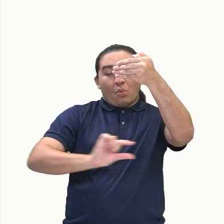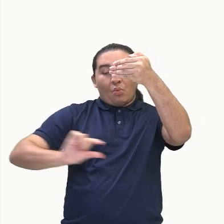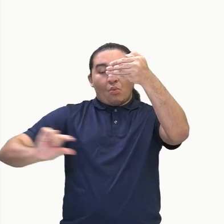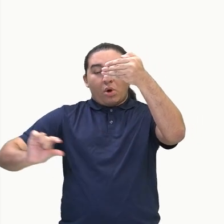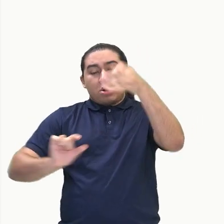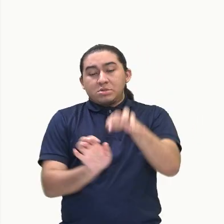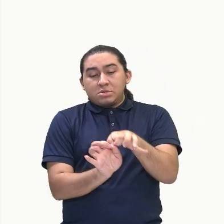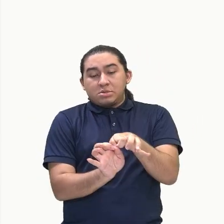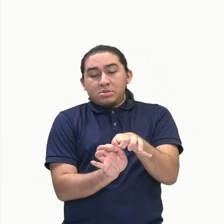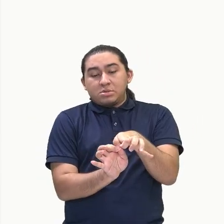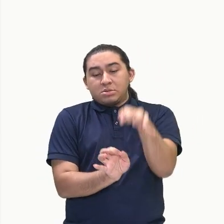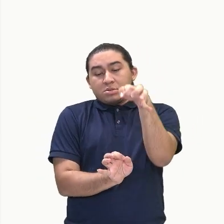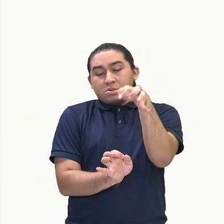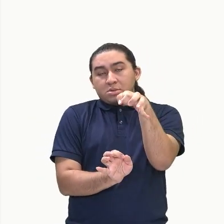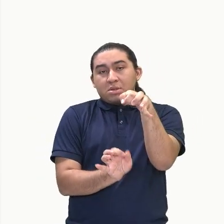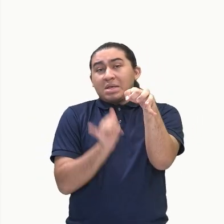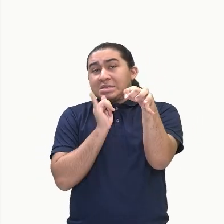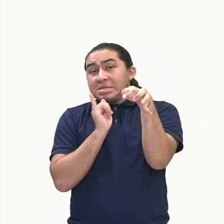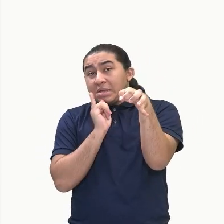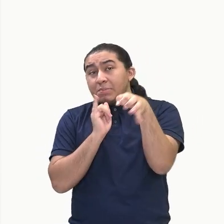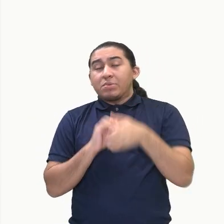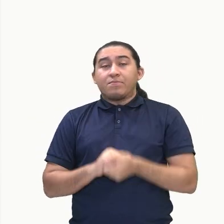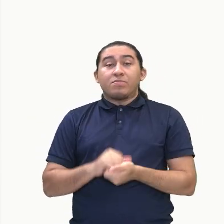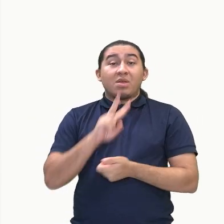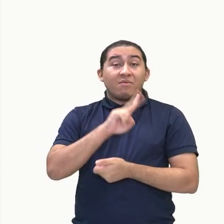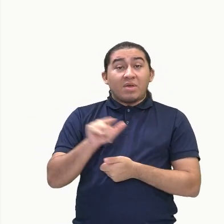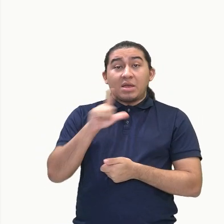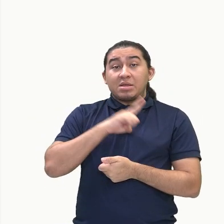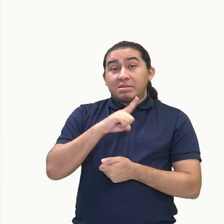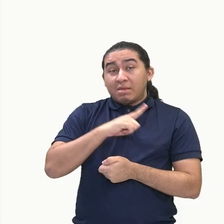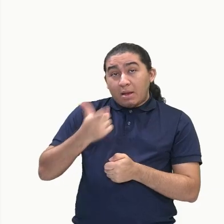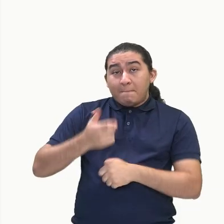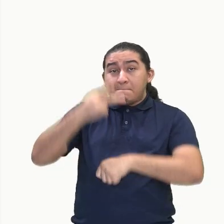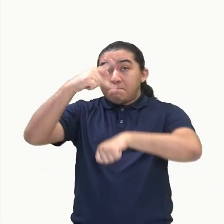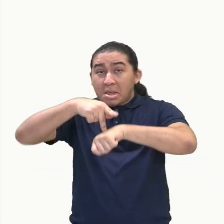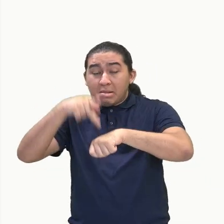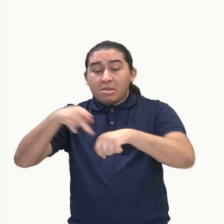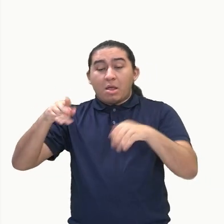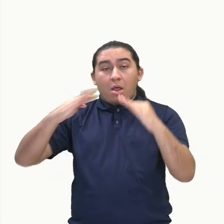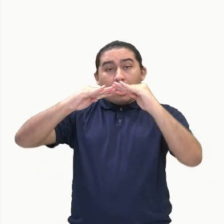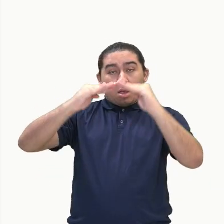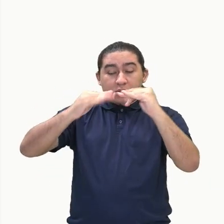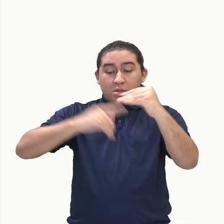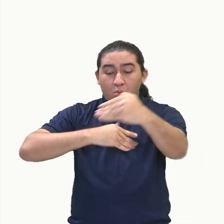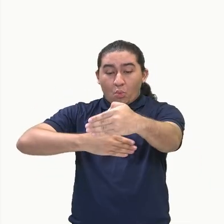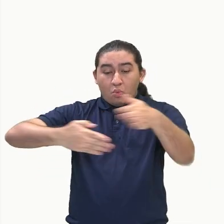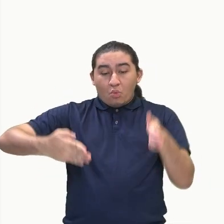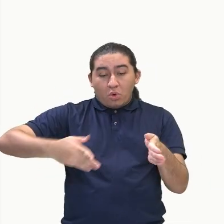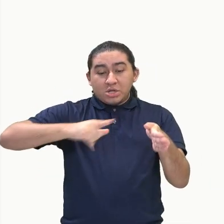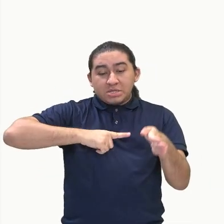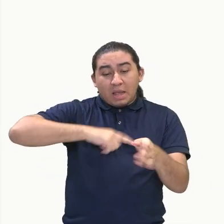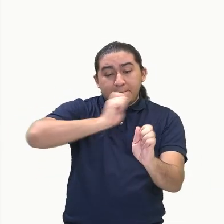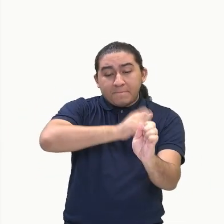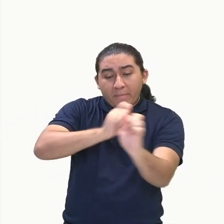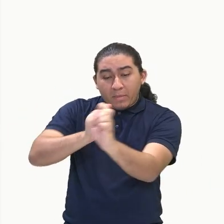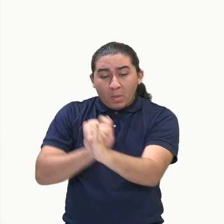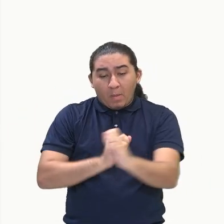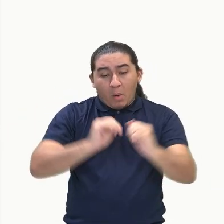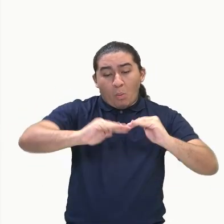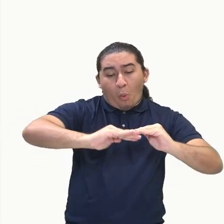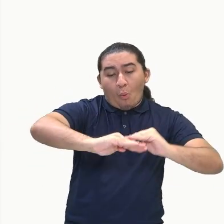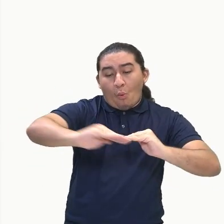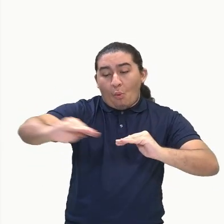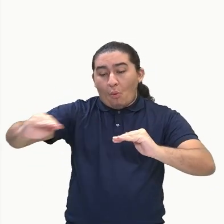tamanho de rodapé. Vou colocar cerâmica e eu quero colocar um rodapé lá na minha sala. Então, para determinar